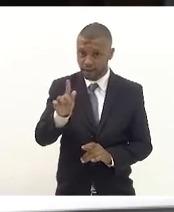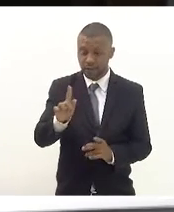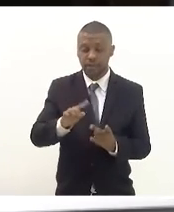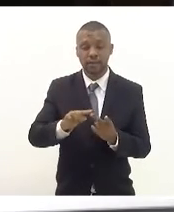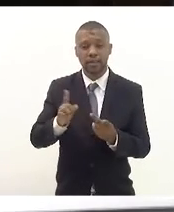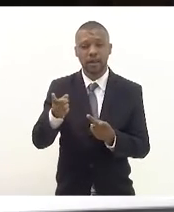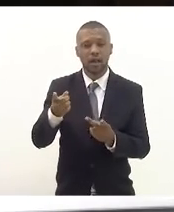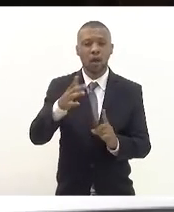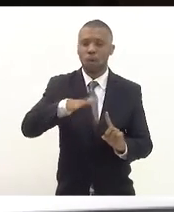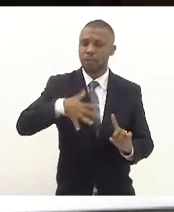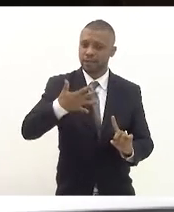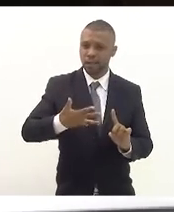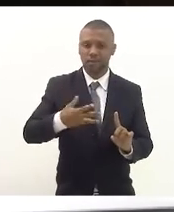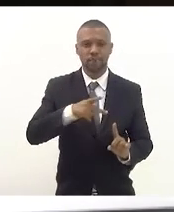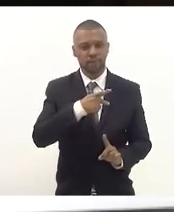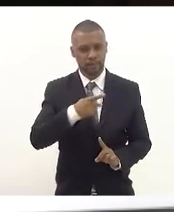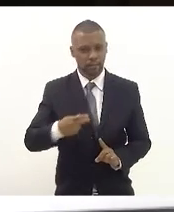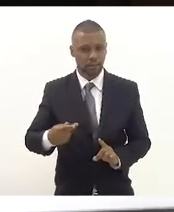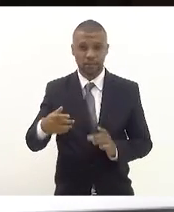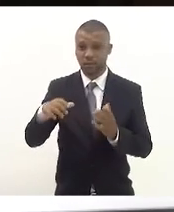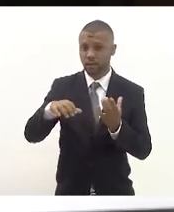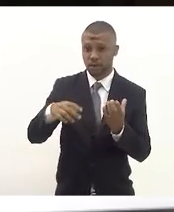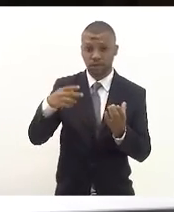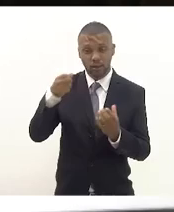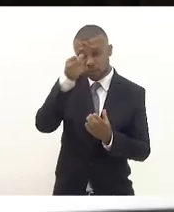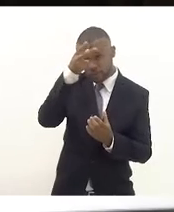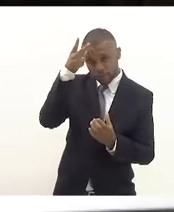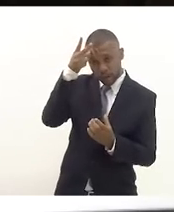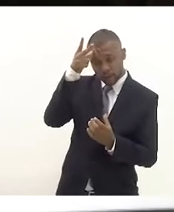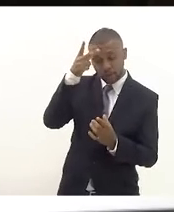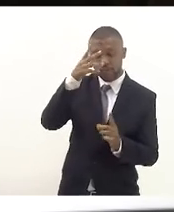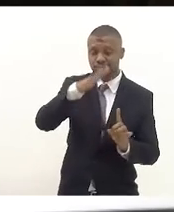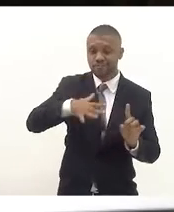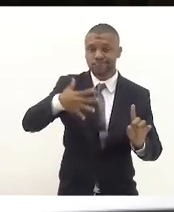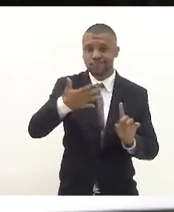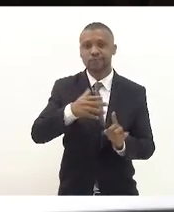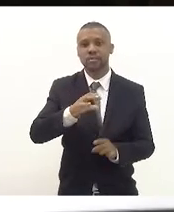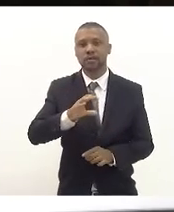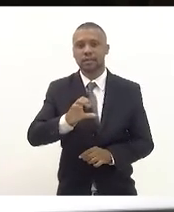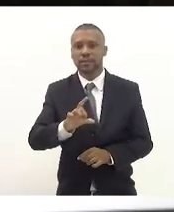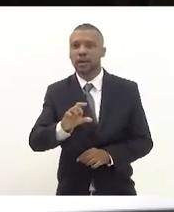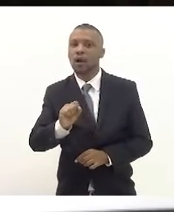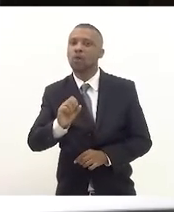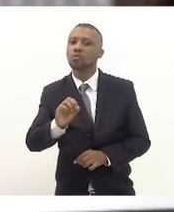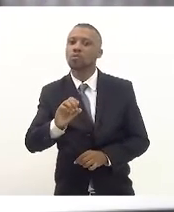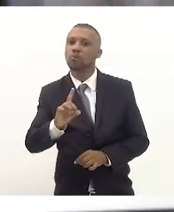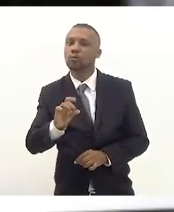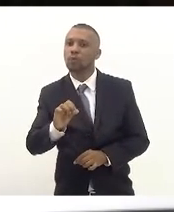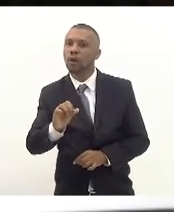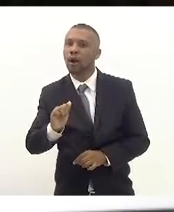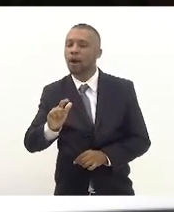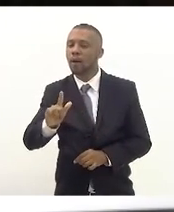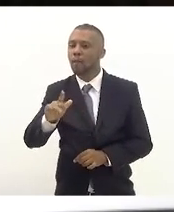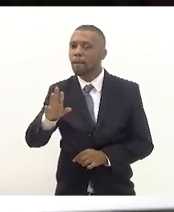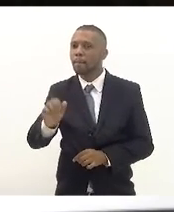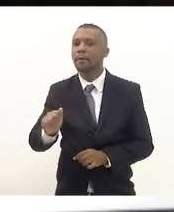de Duque de Caxias com nosso querido homenageado Celso do Alba vereadores